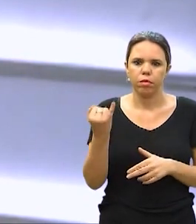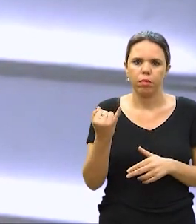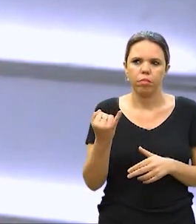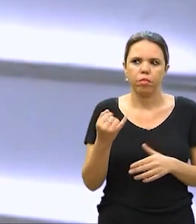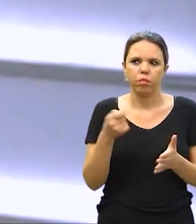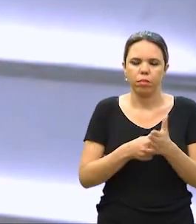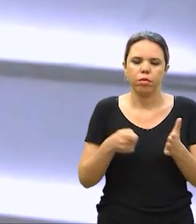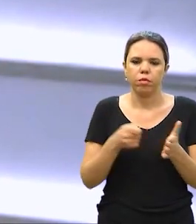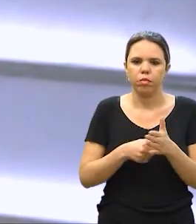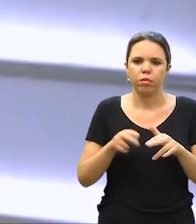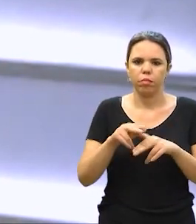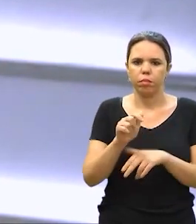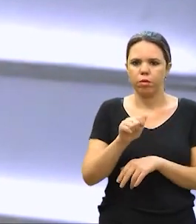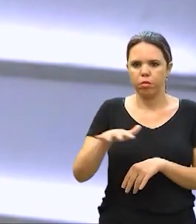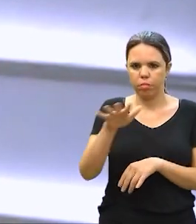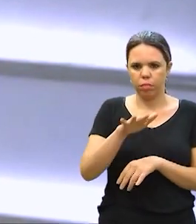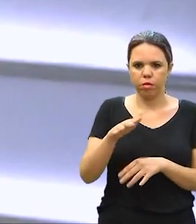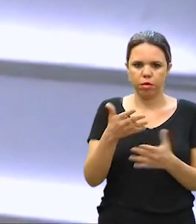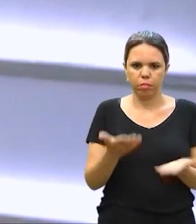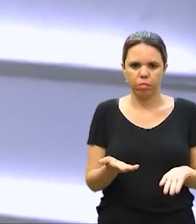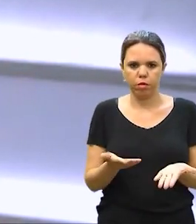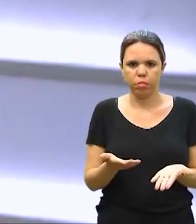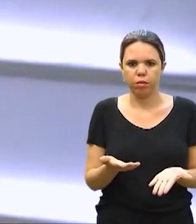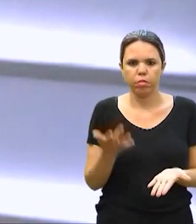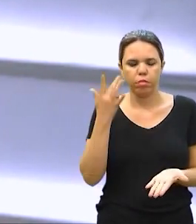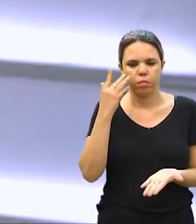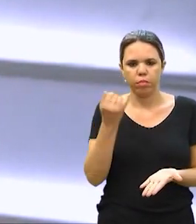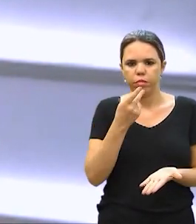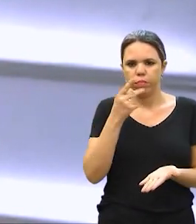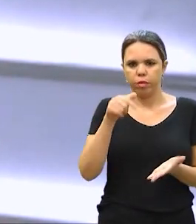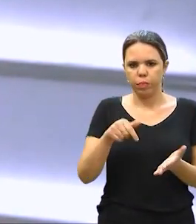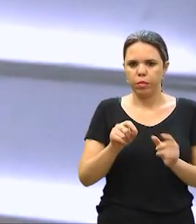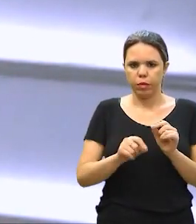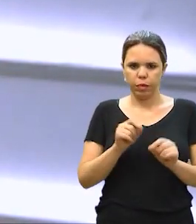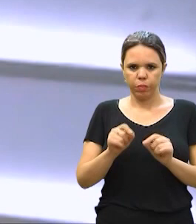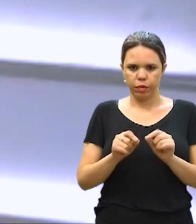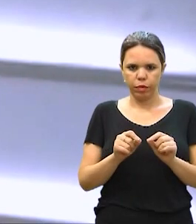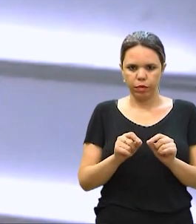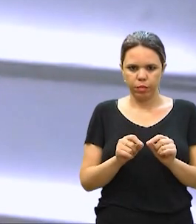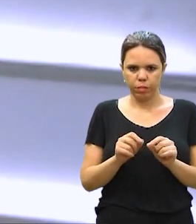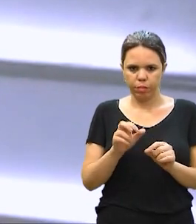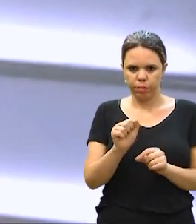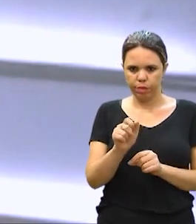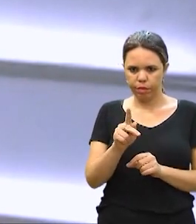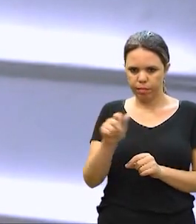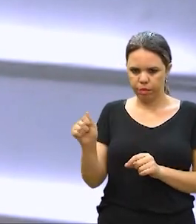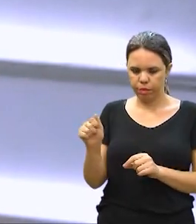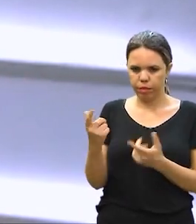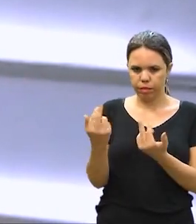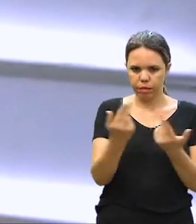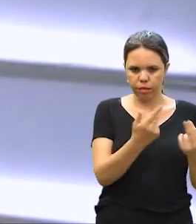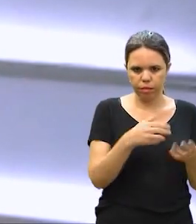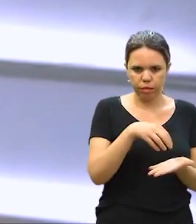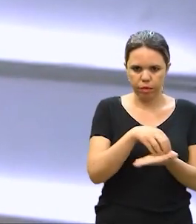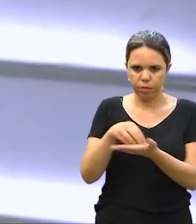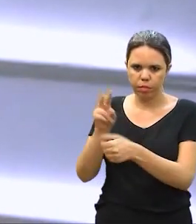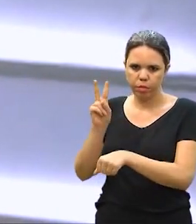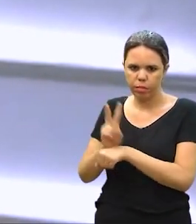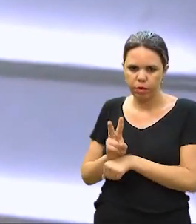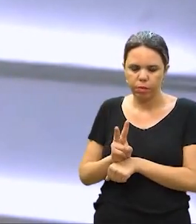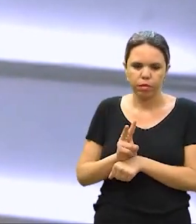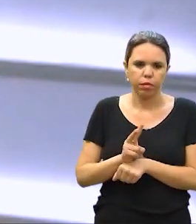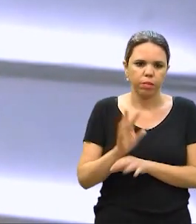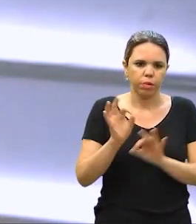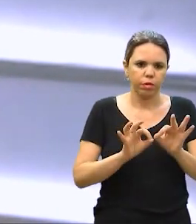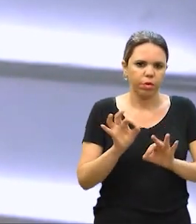gente se dedicar à gestão dessa área. Mariana, acho que é importante colocar aqui que a APA, assim como todas as unidades de conservação, elas devem